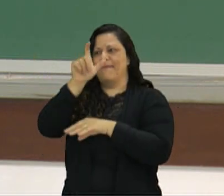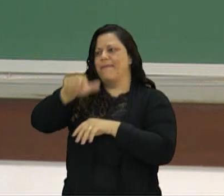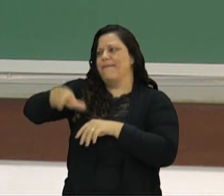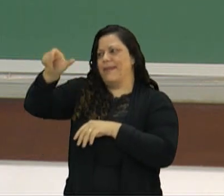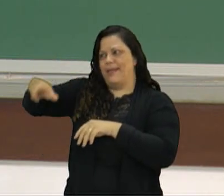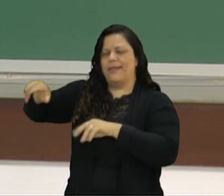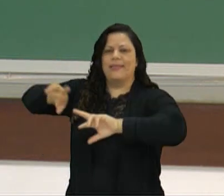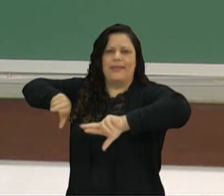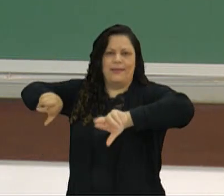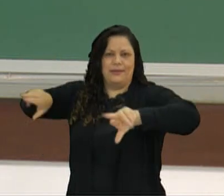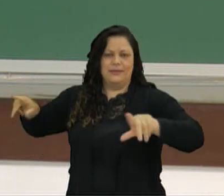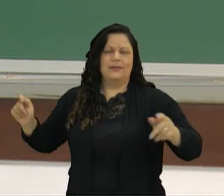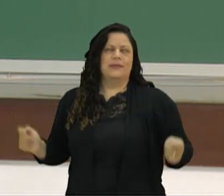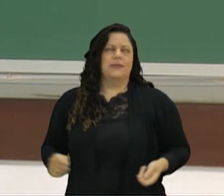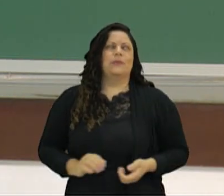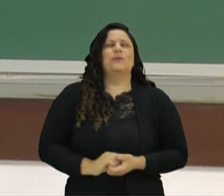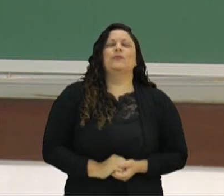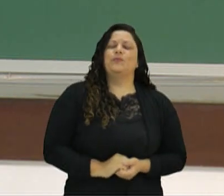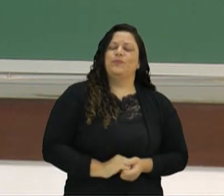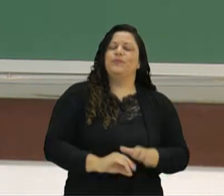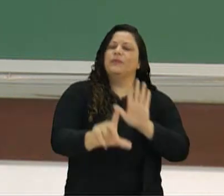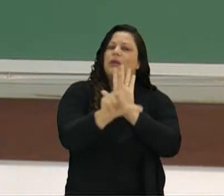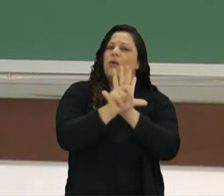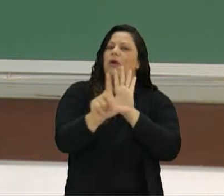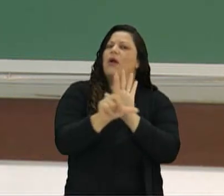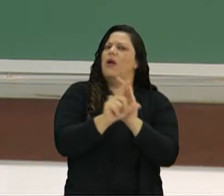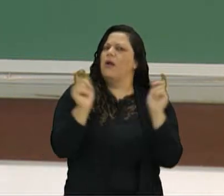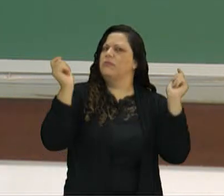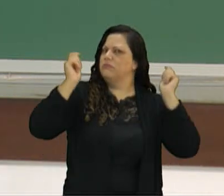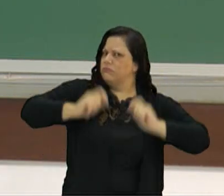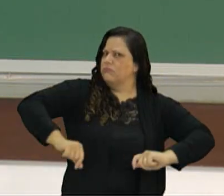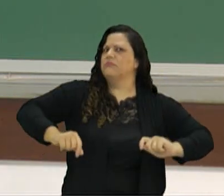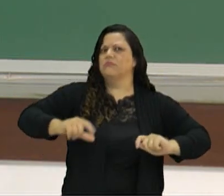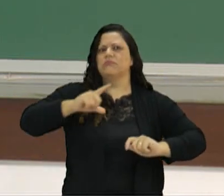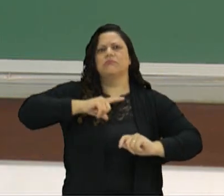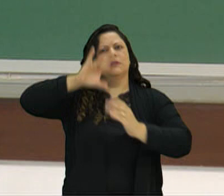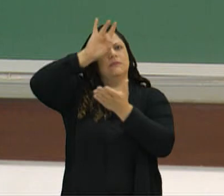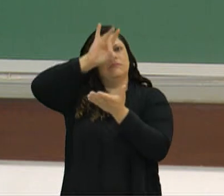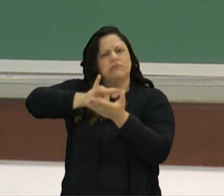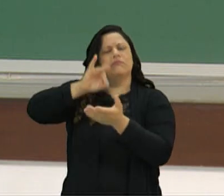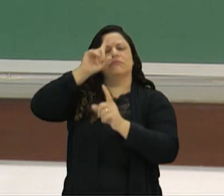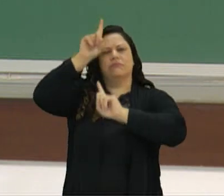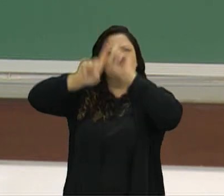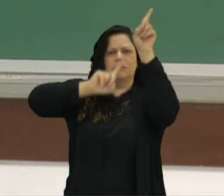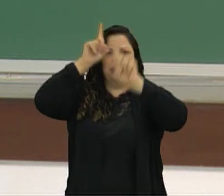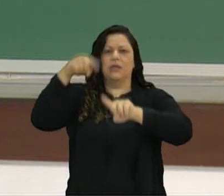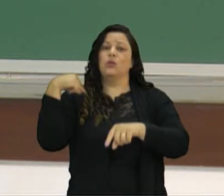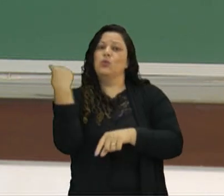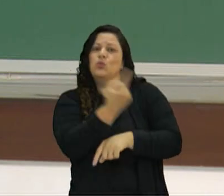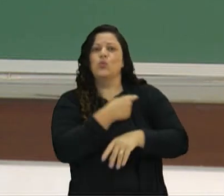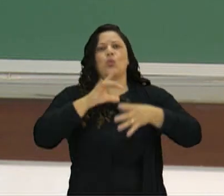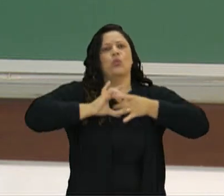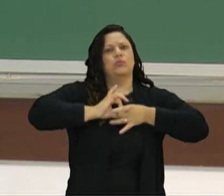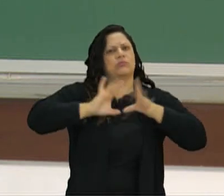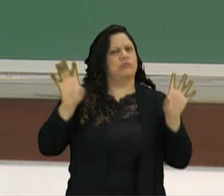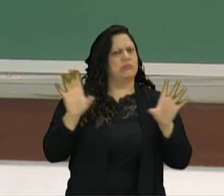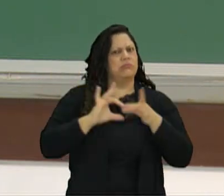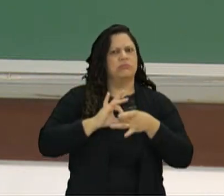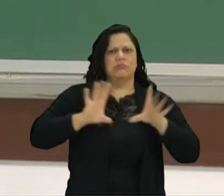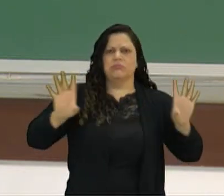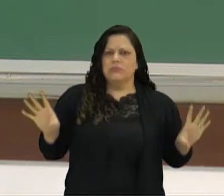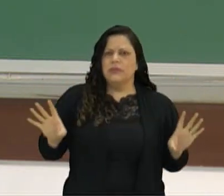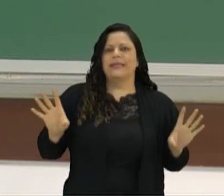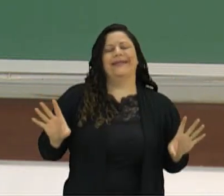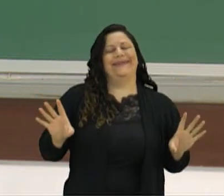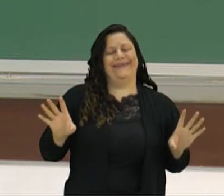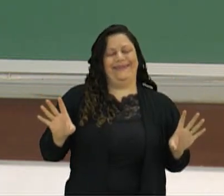caráter normativo. É a lei que assegura para a gente a ideia de que nós somos livres a partir do momento em